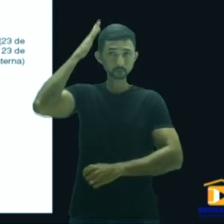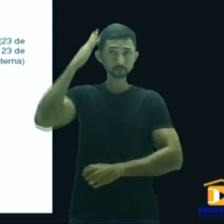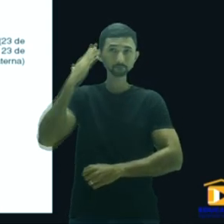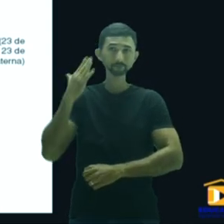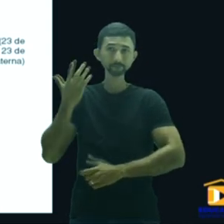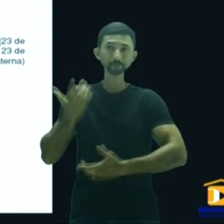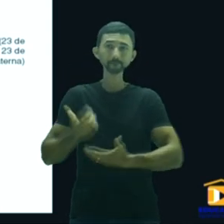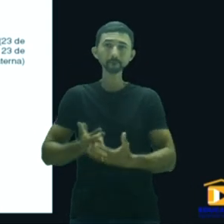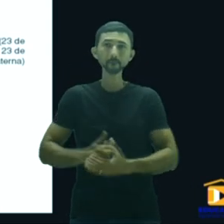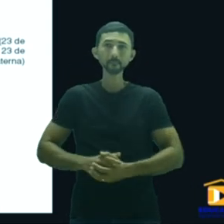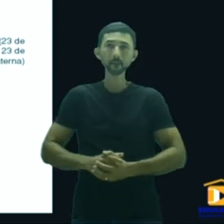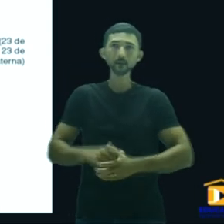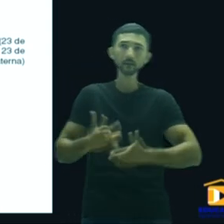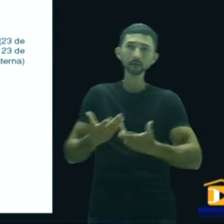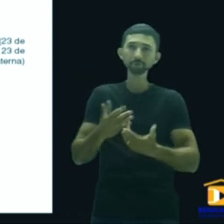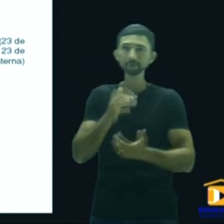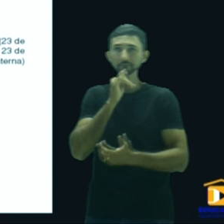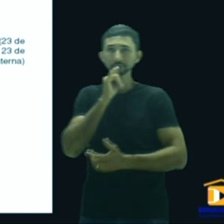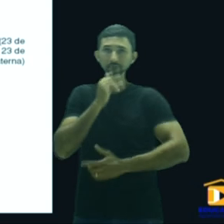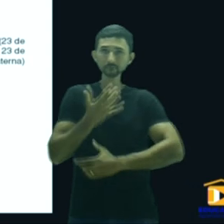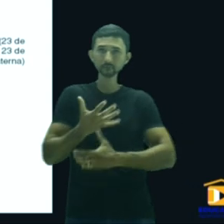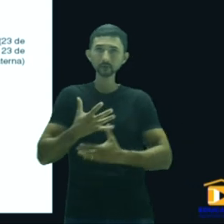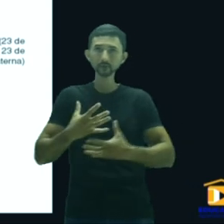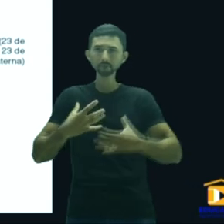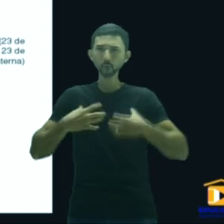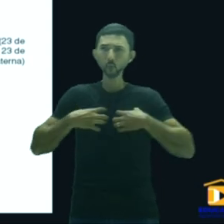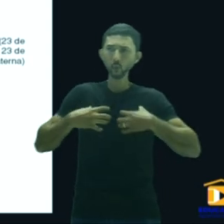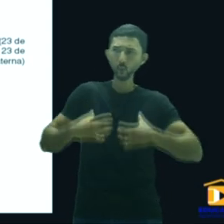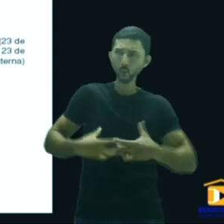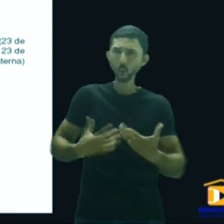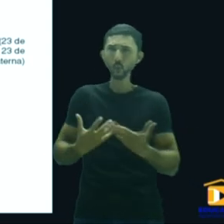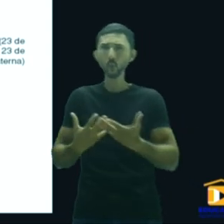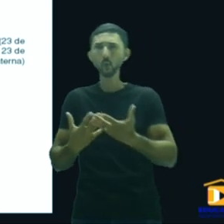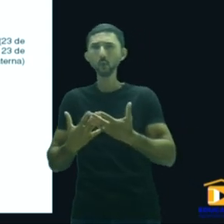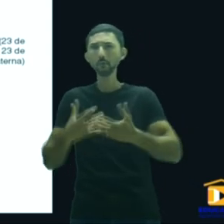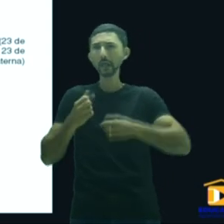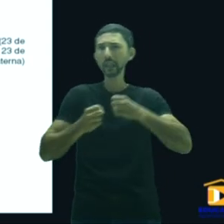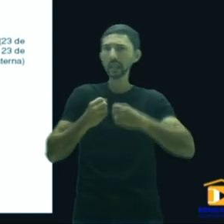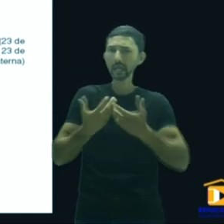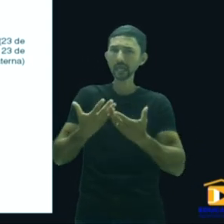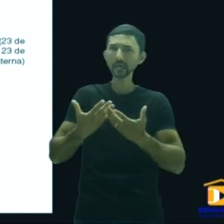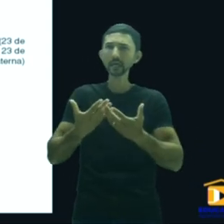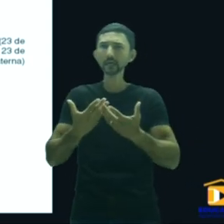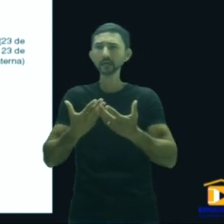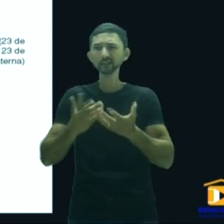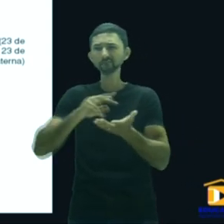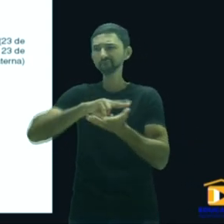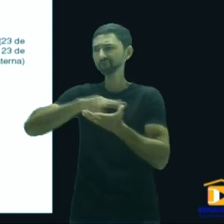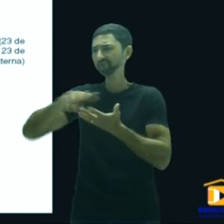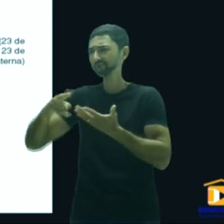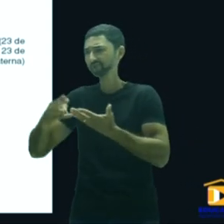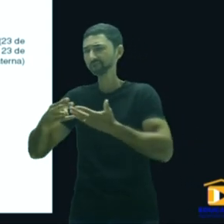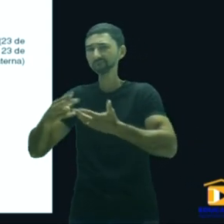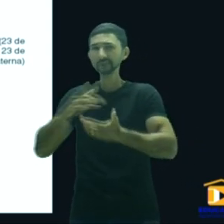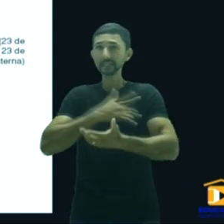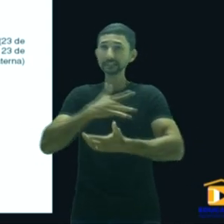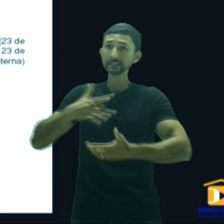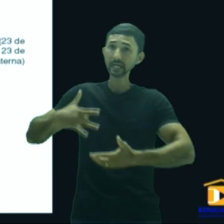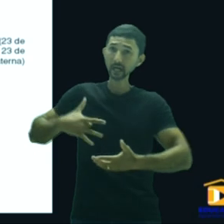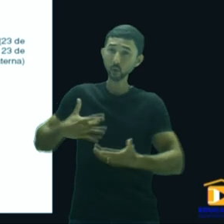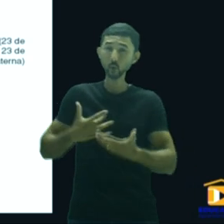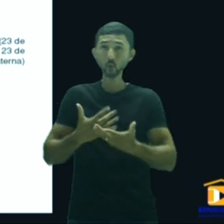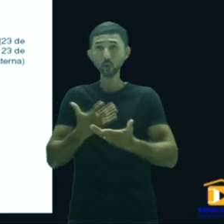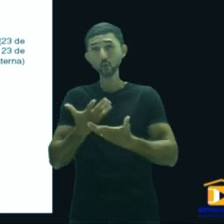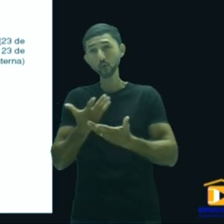vai ter, digamos aqui, resistência ou não à lactose, tá? Que pode ter quadro de diabetes mellitus tipo